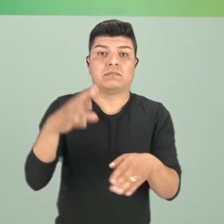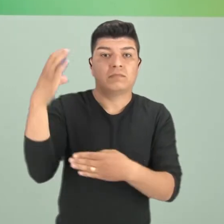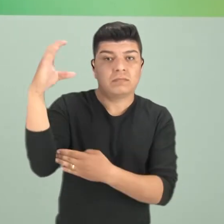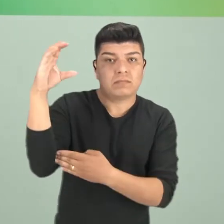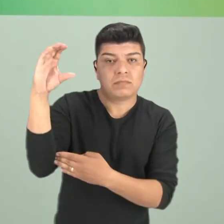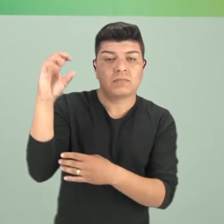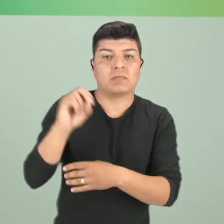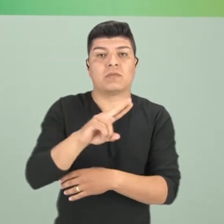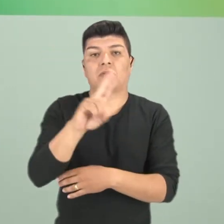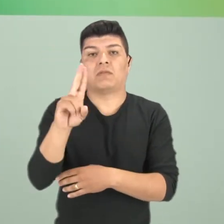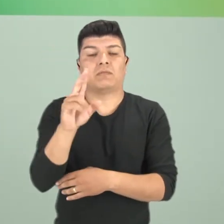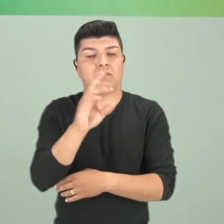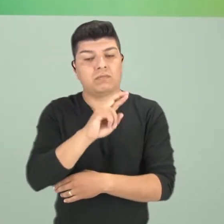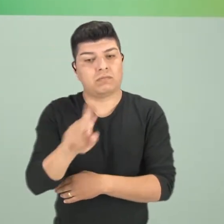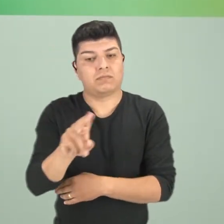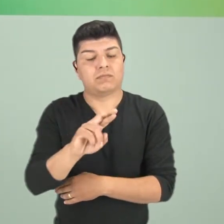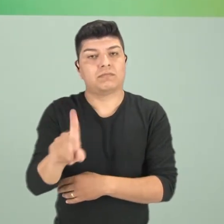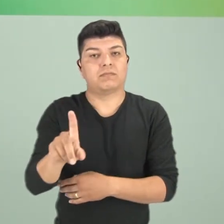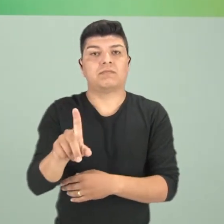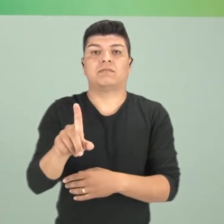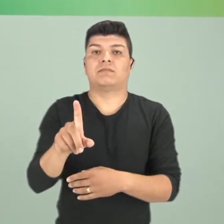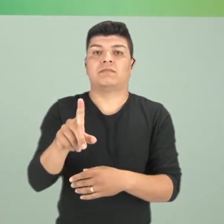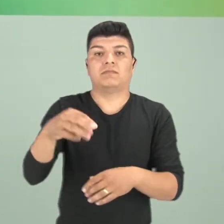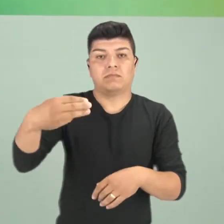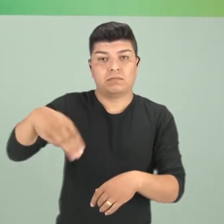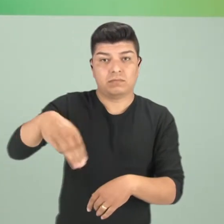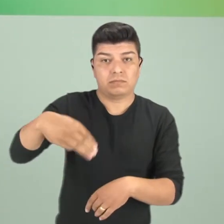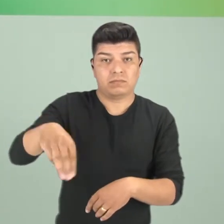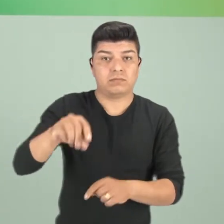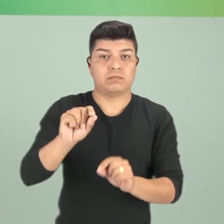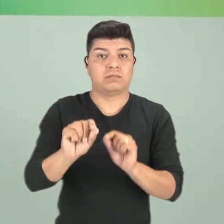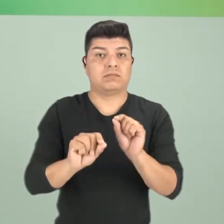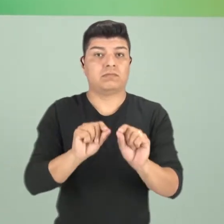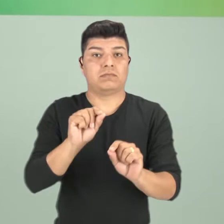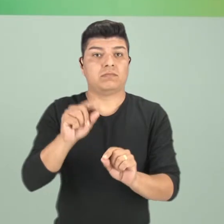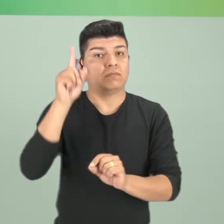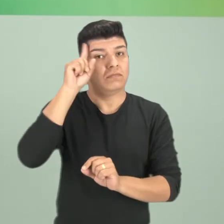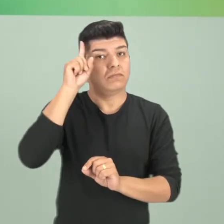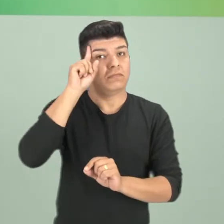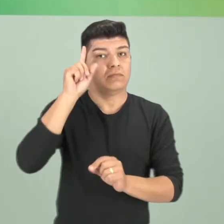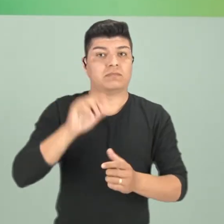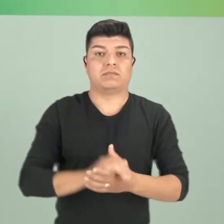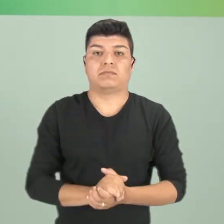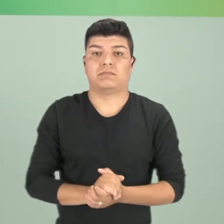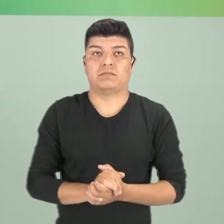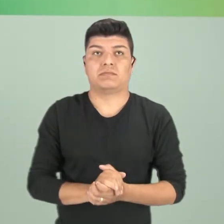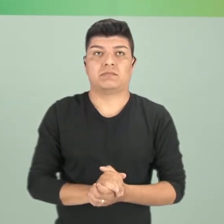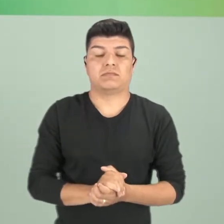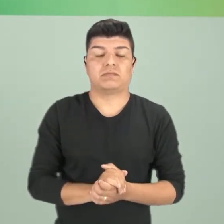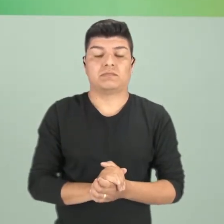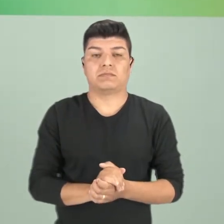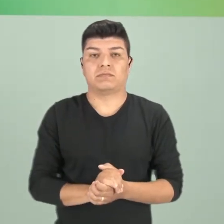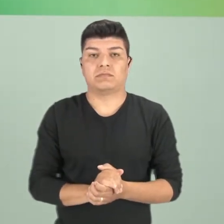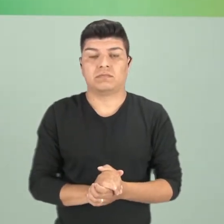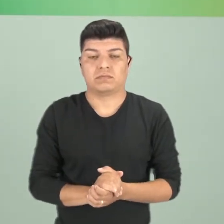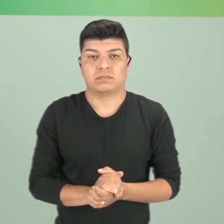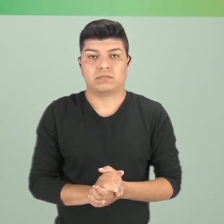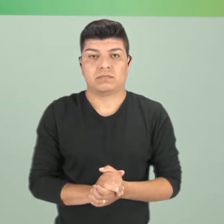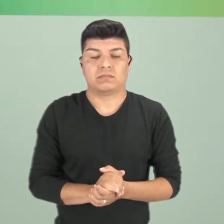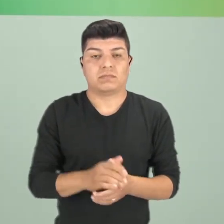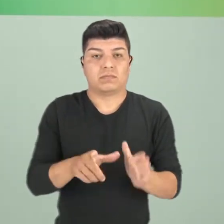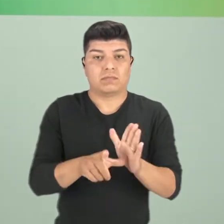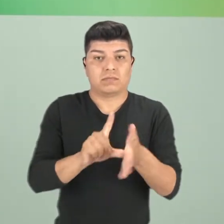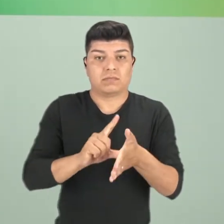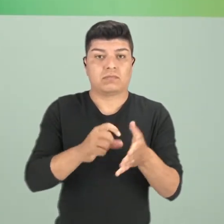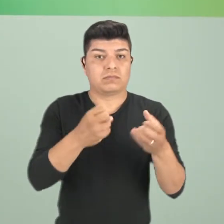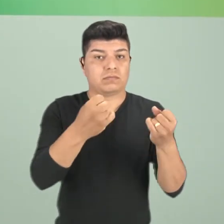científica ou não científica, que aí é a matemática do dia a dia. Mas para isso, gente, antes